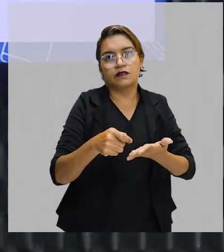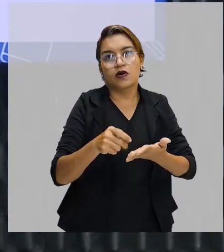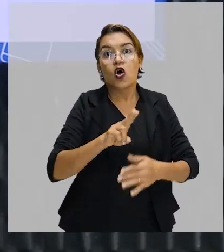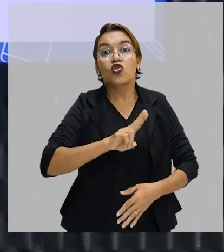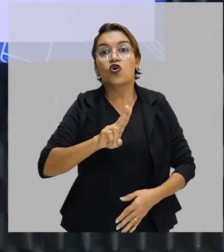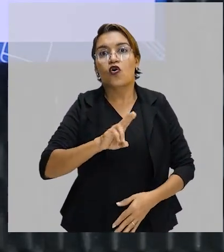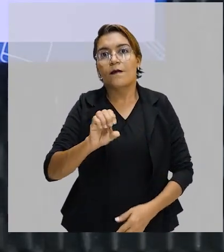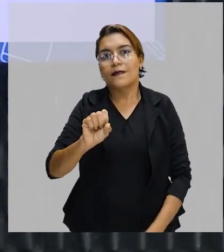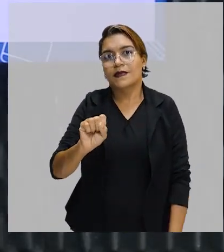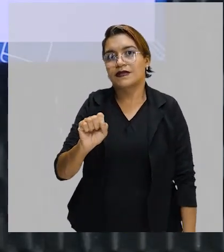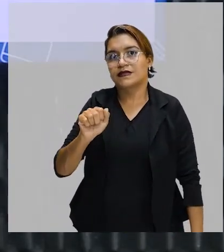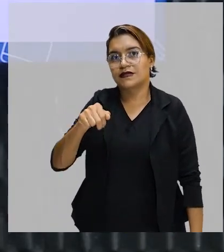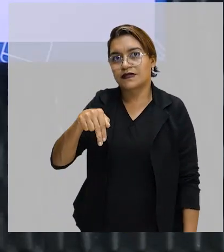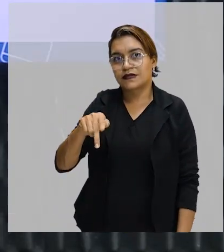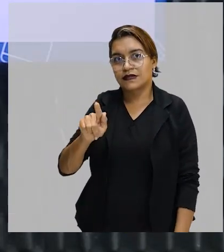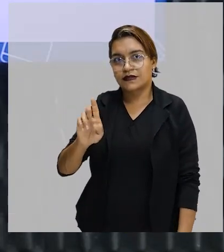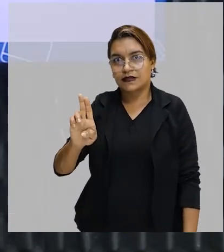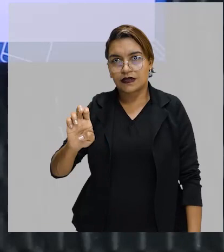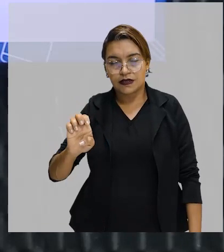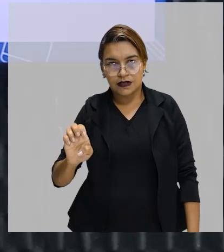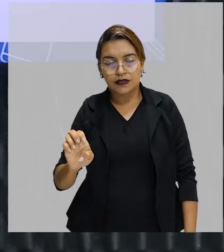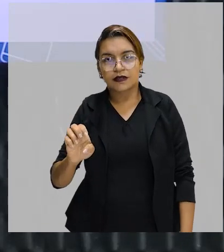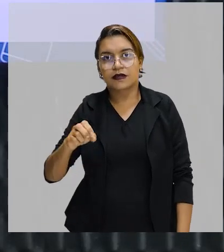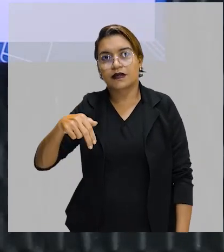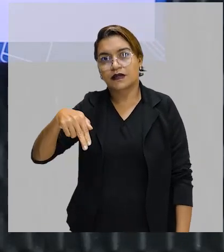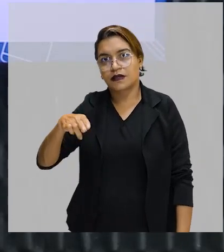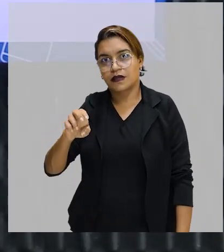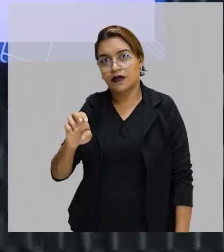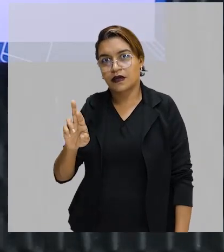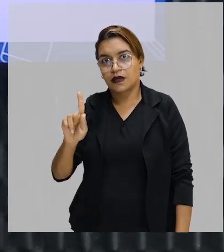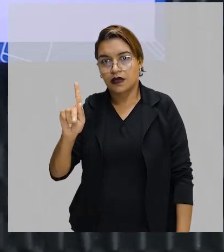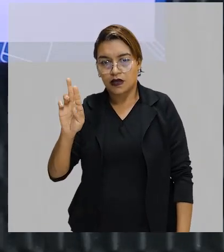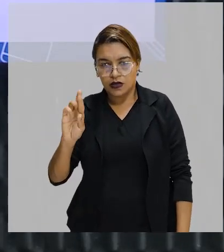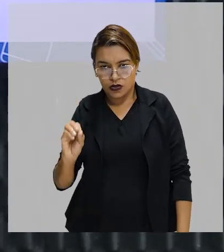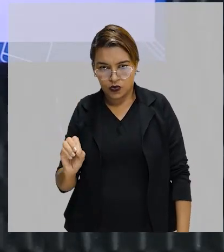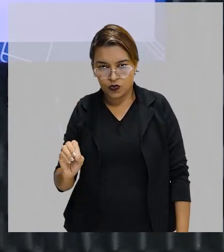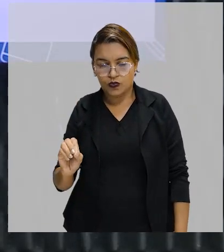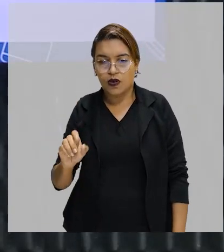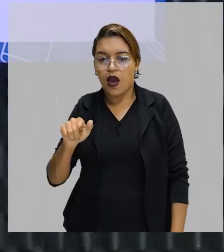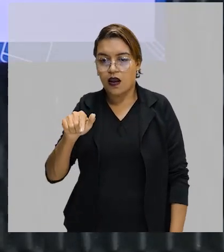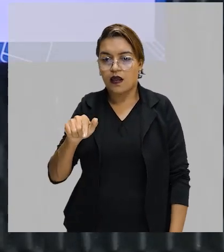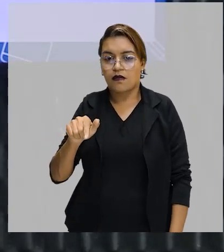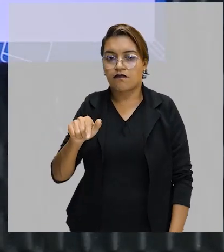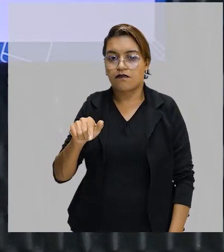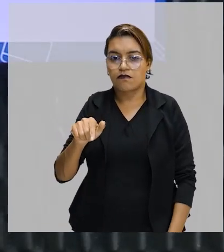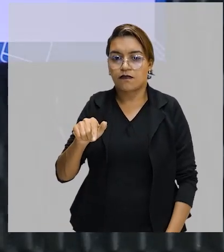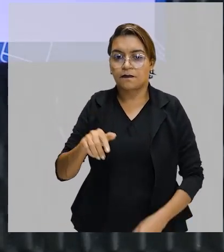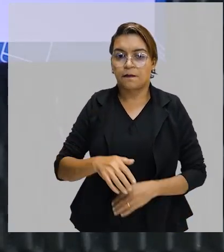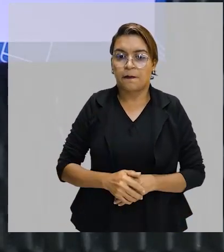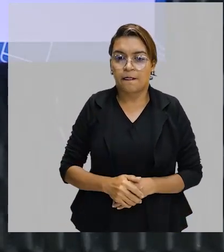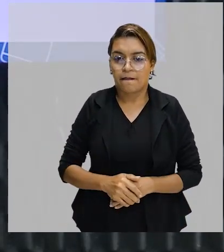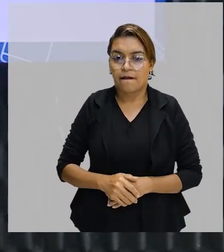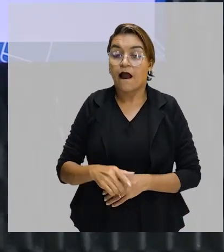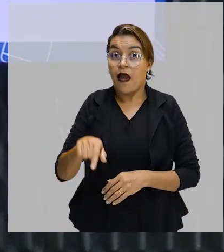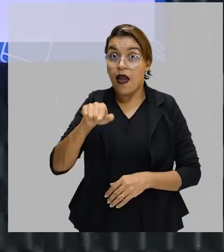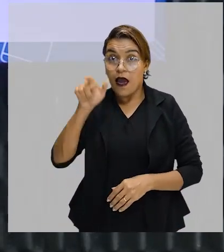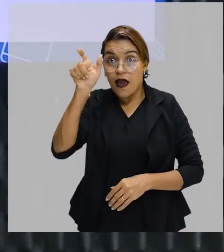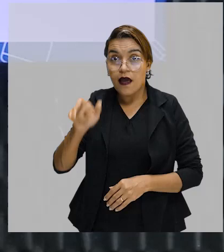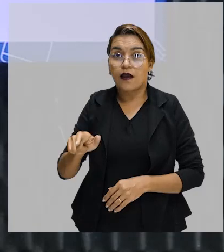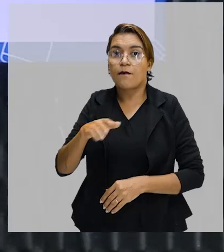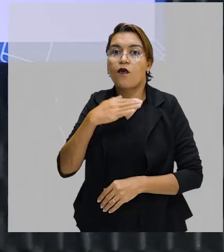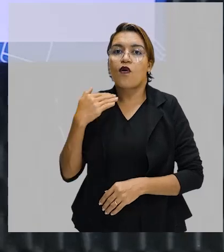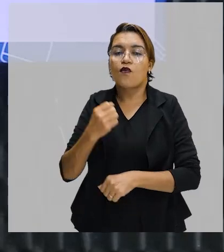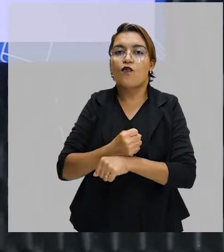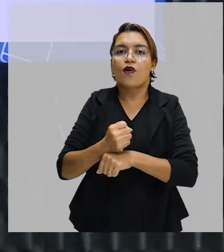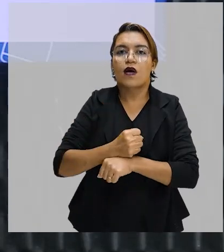negro todos os seus poemas que foi publicado em 2001 e ela morreu inclusive em 2002 tá os poemas dela